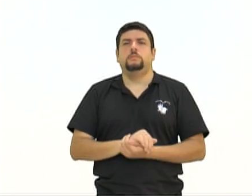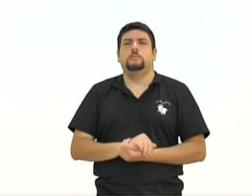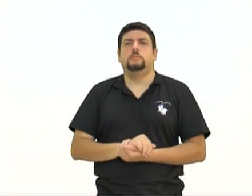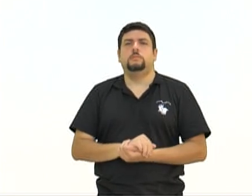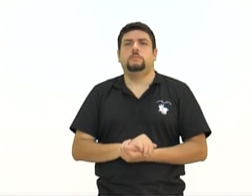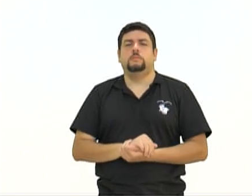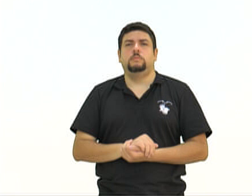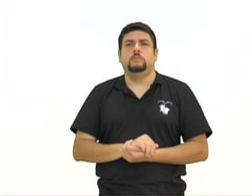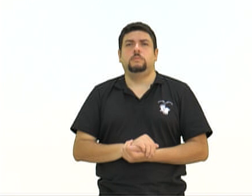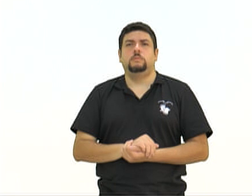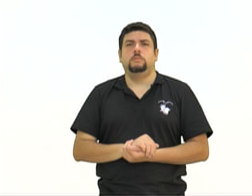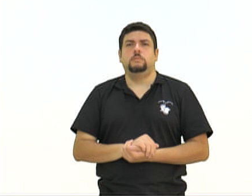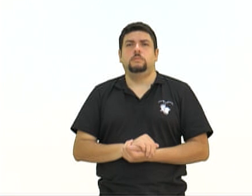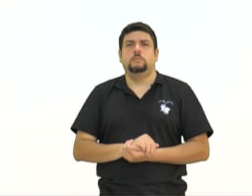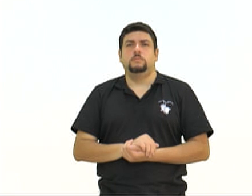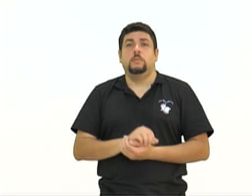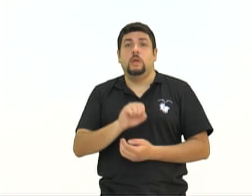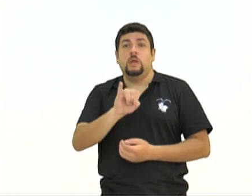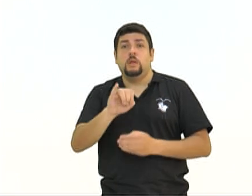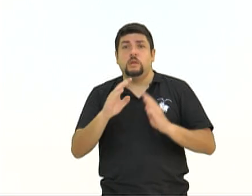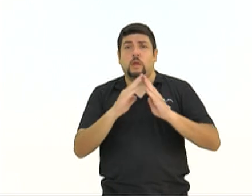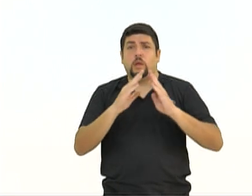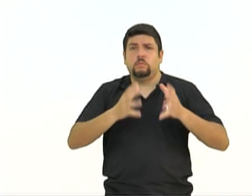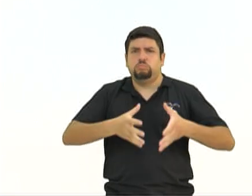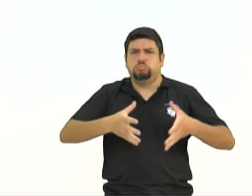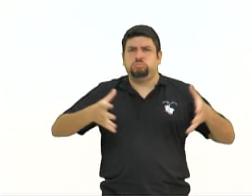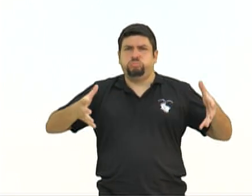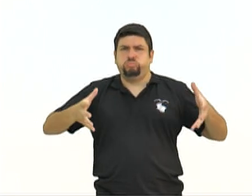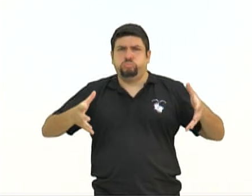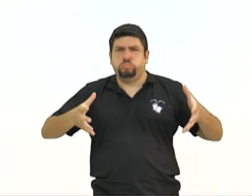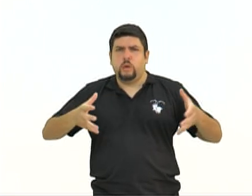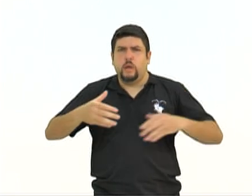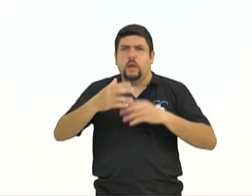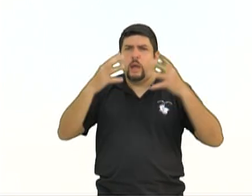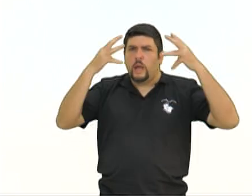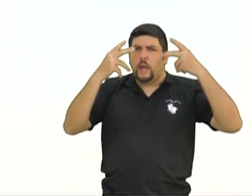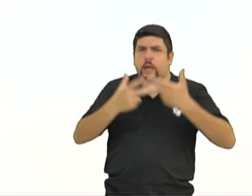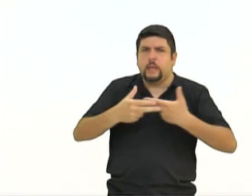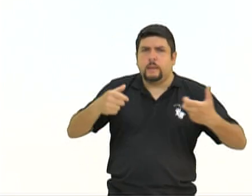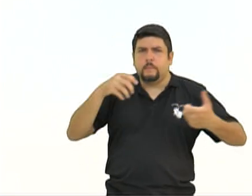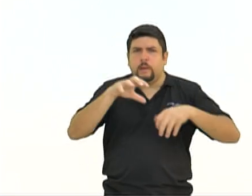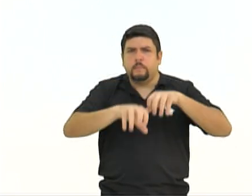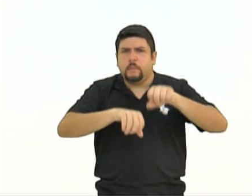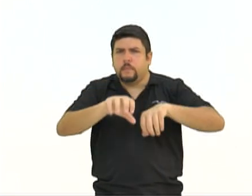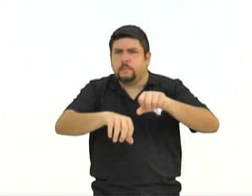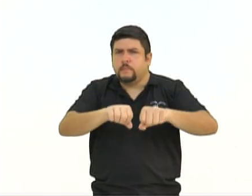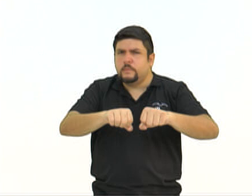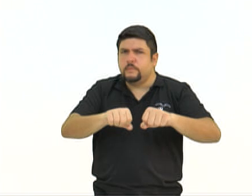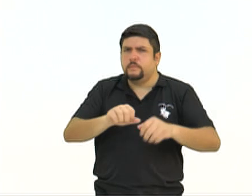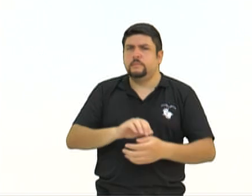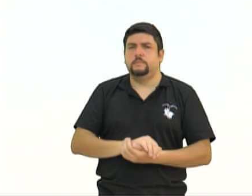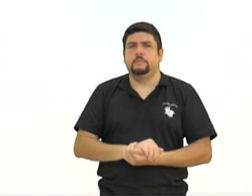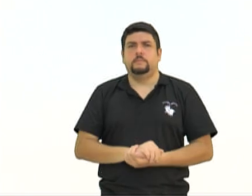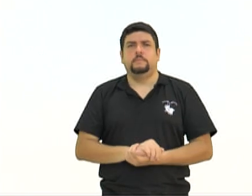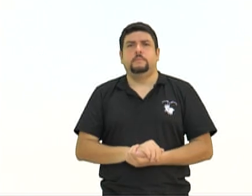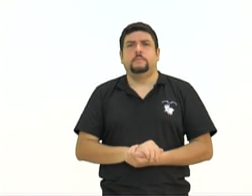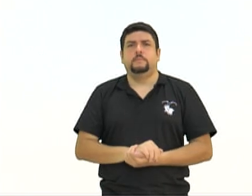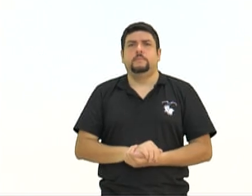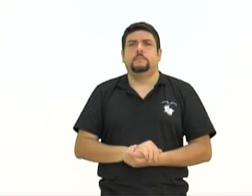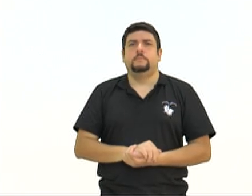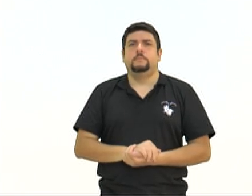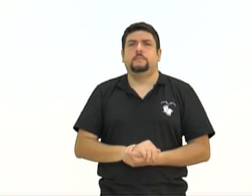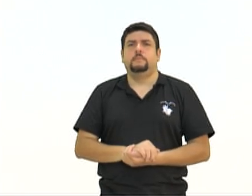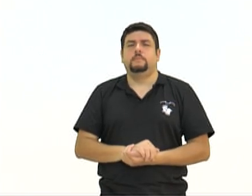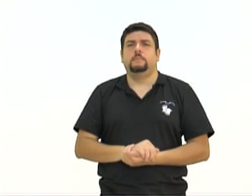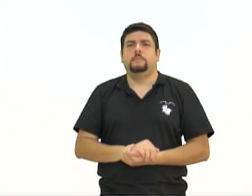poderia adotar animais de rua se sua casa fosse maior? Então, todas são perguntas com condições. A diferença é, a letra A eu fiz